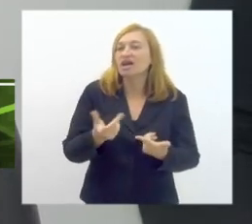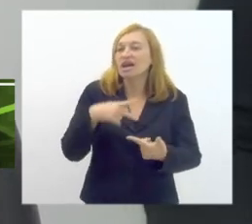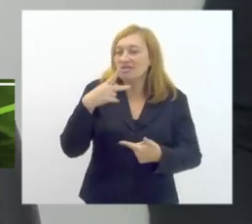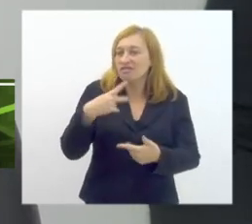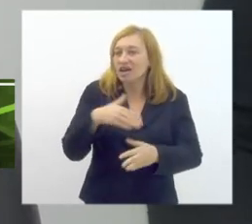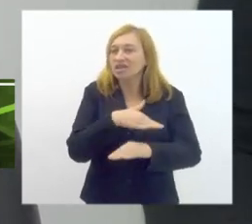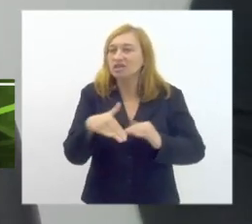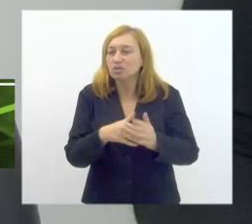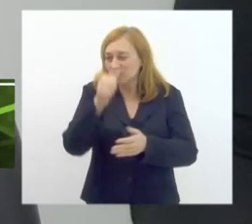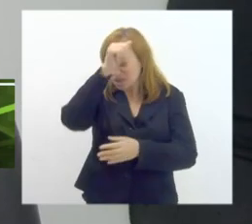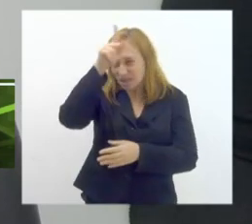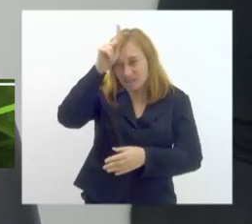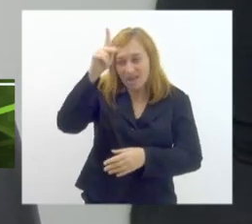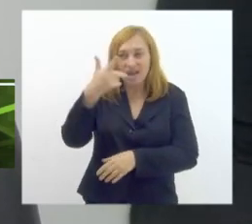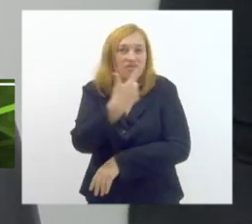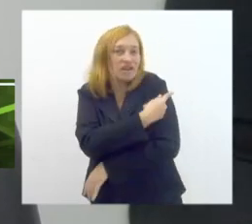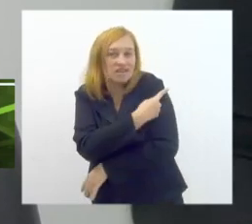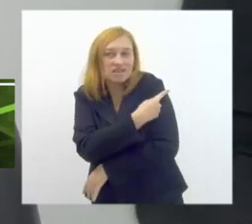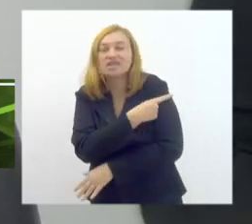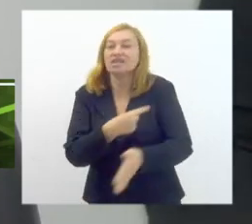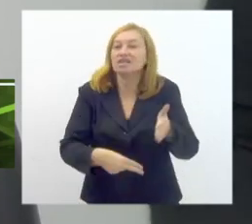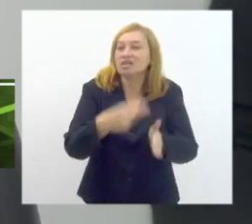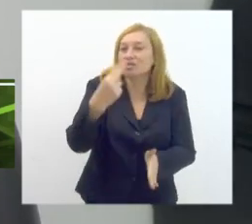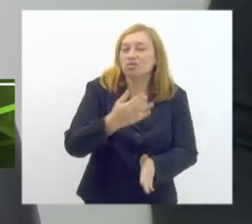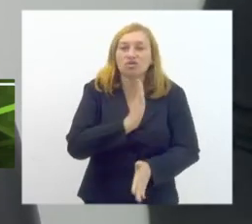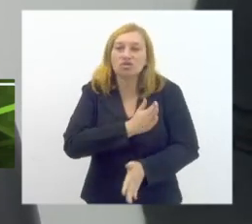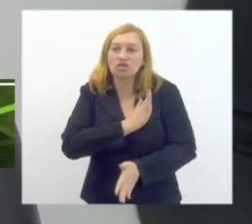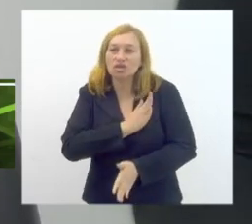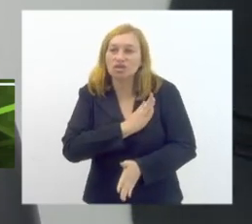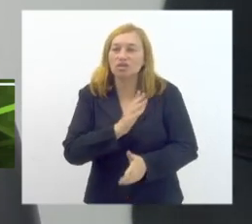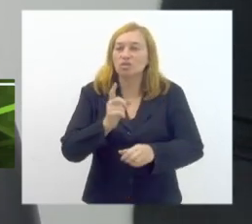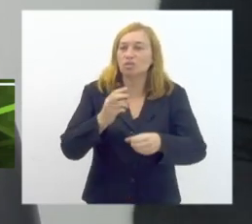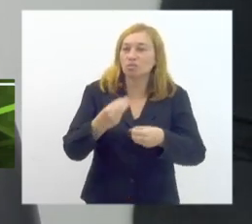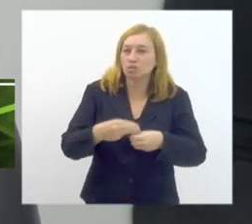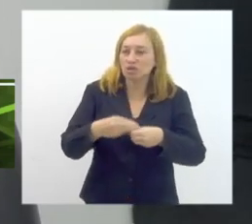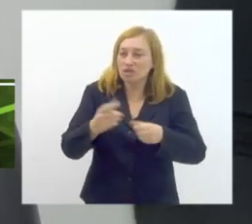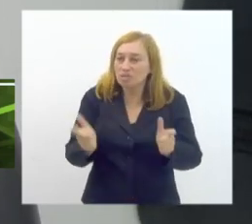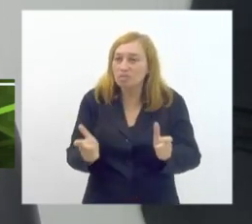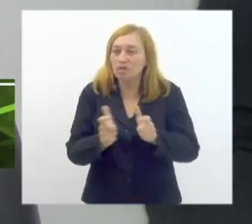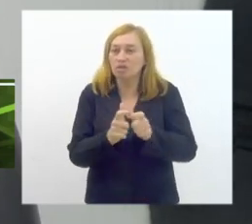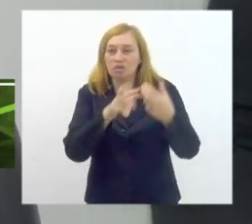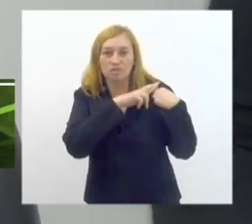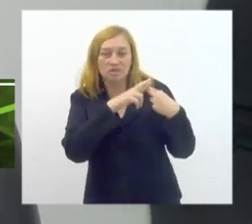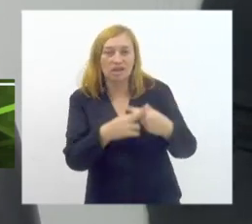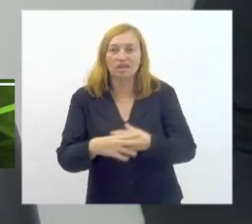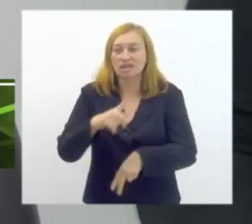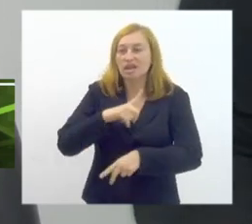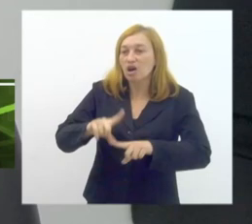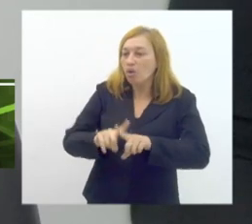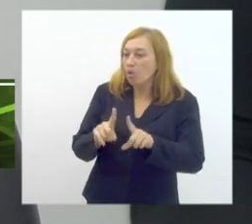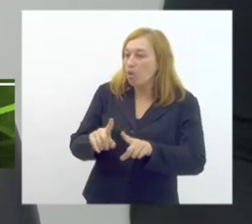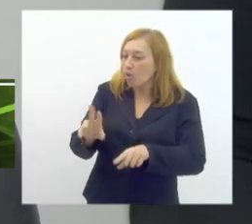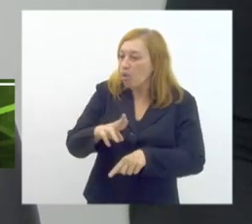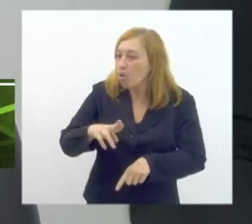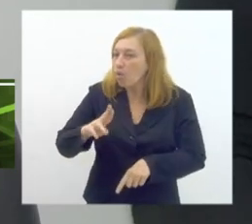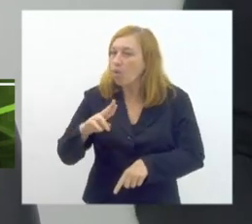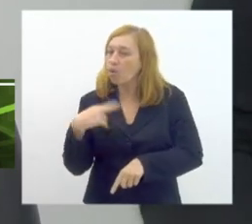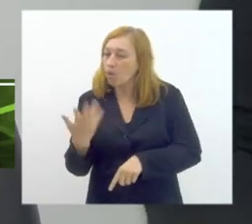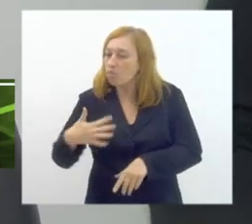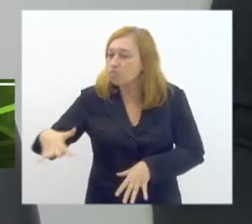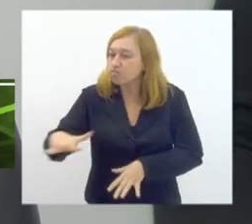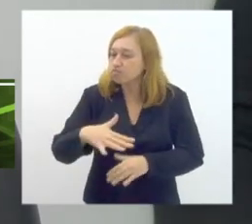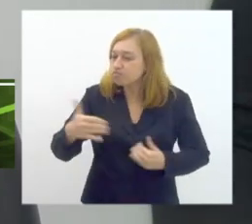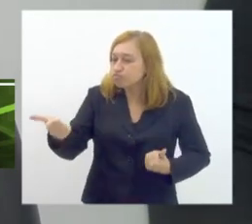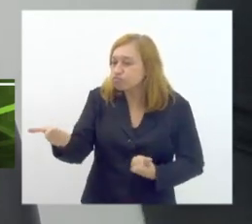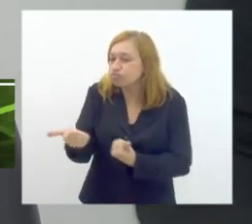da vacina até a cirurgia cardíaca um município menor se responsabilize. Ou a regionalização solidária ela